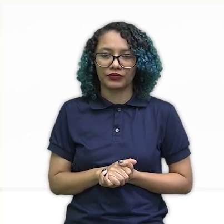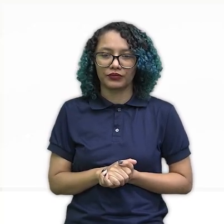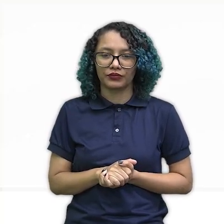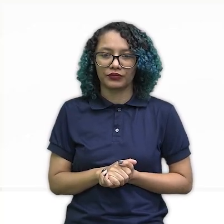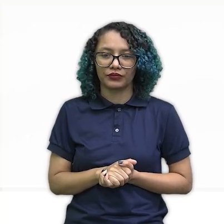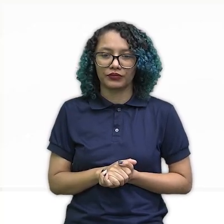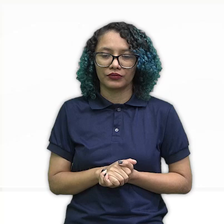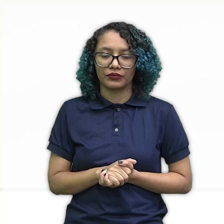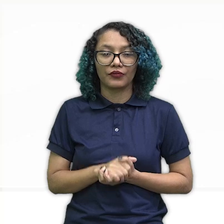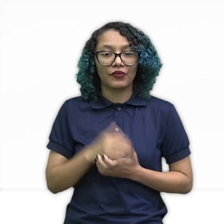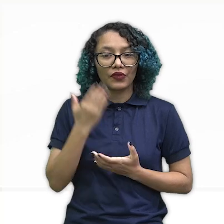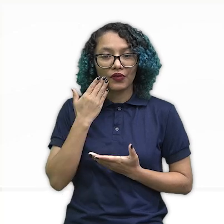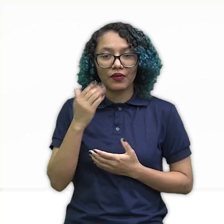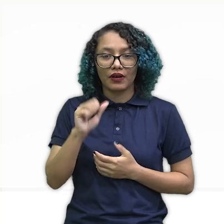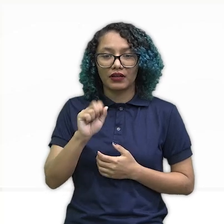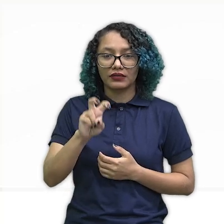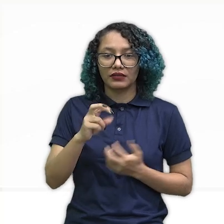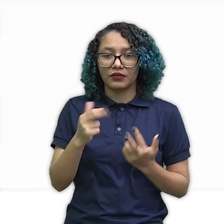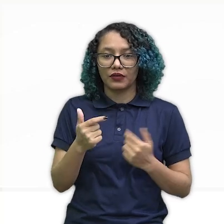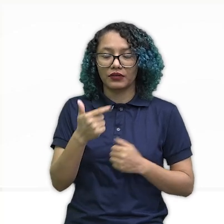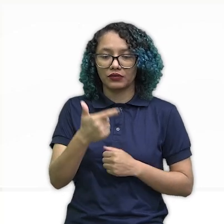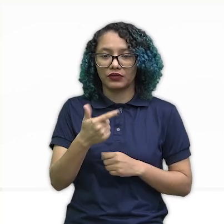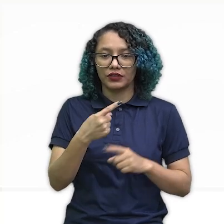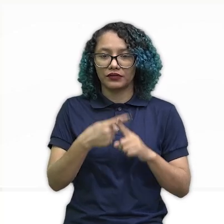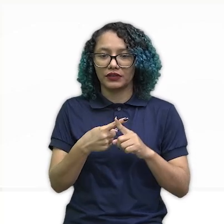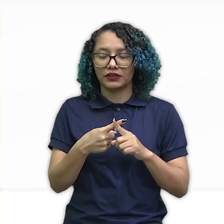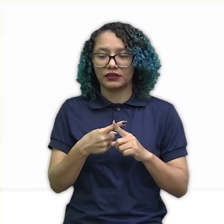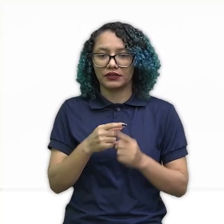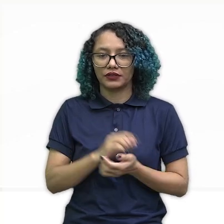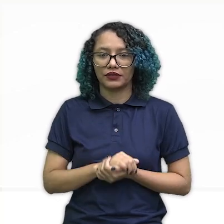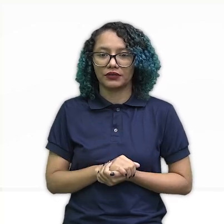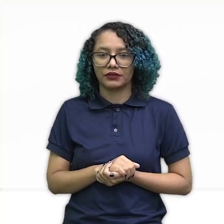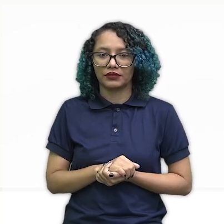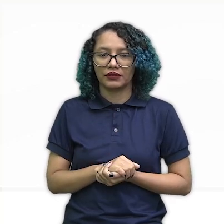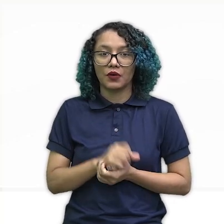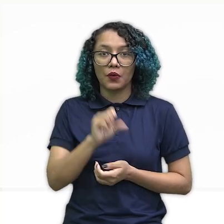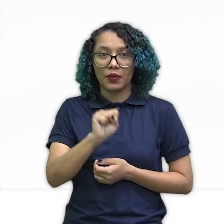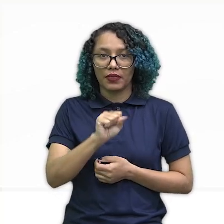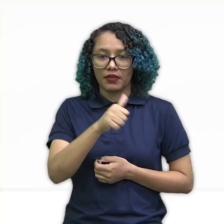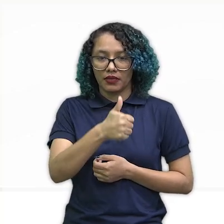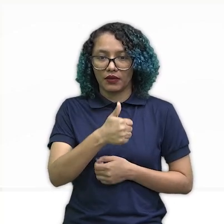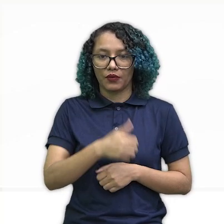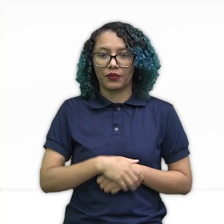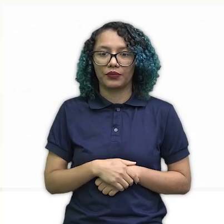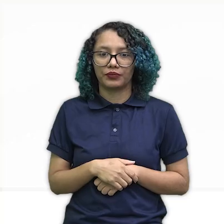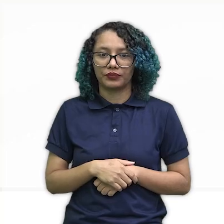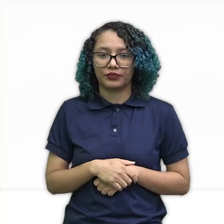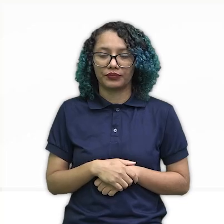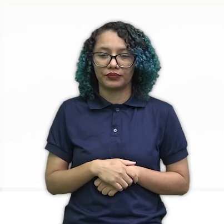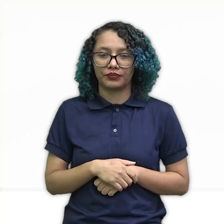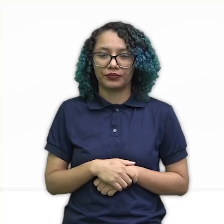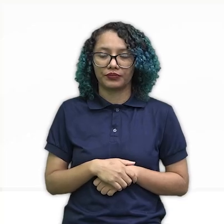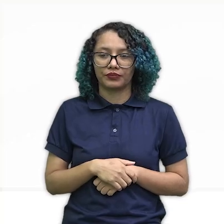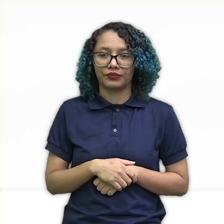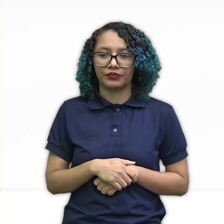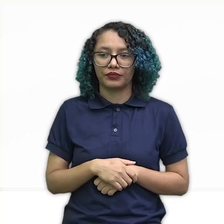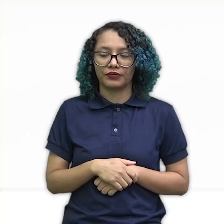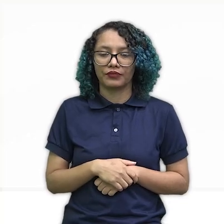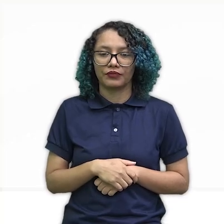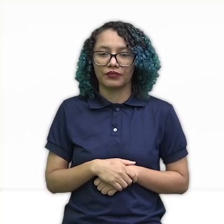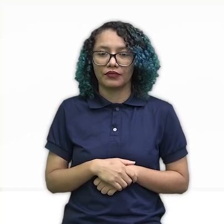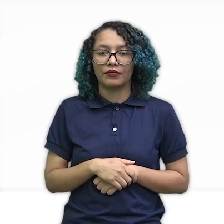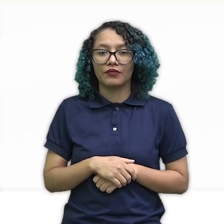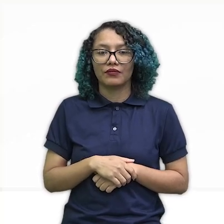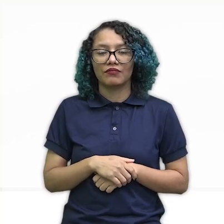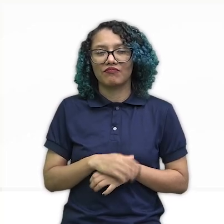vai ser igual a 2 vezes 81, e aí eu não preciso explicar, né? Mas